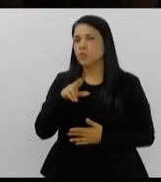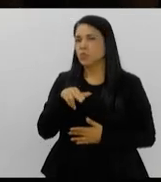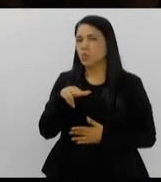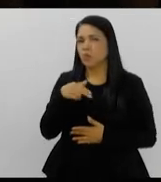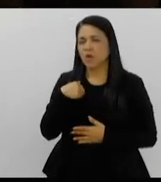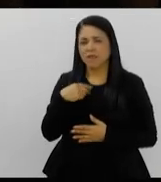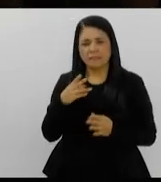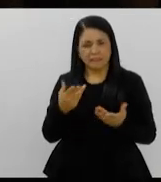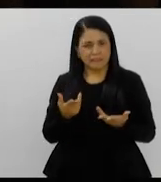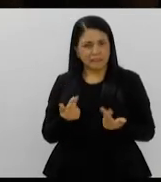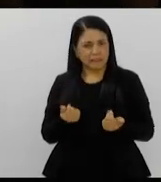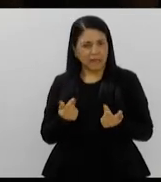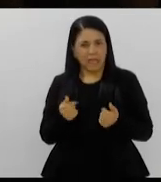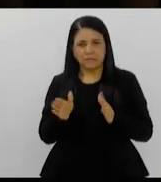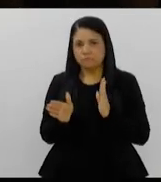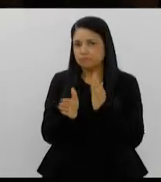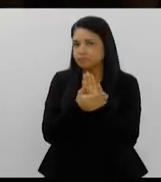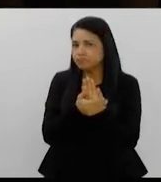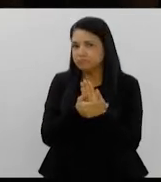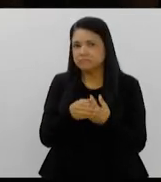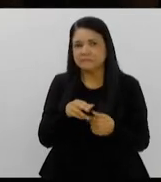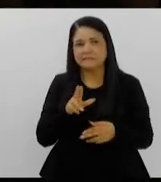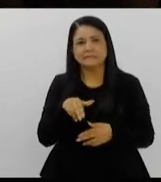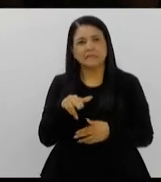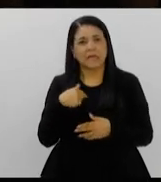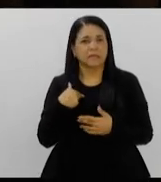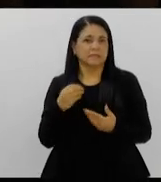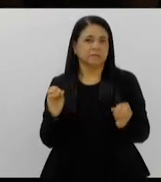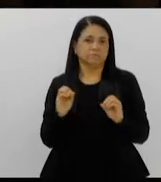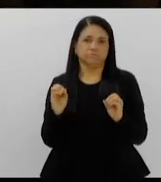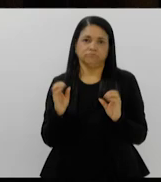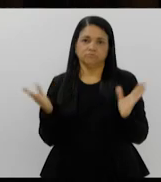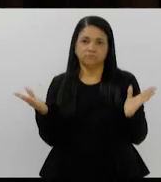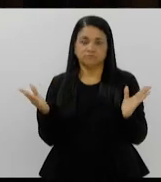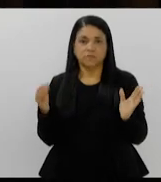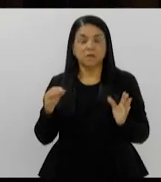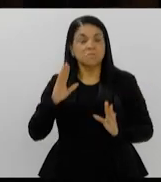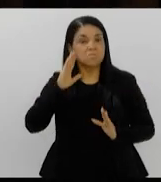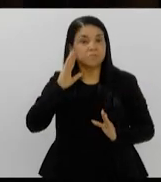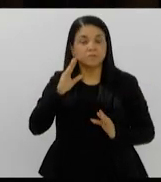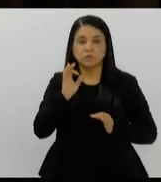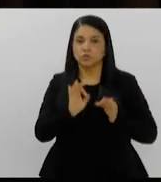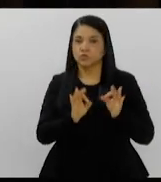eu tive nada a esconder de ninguém, inclusive da justiça.